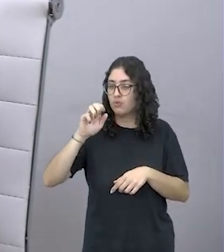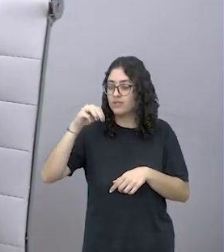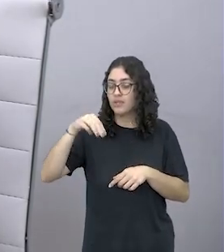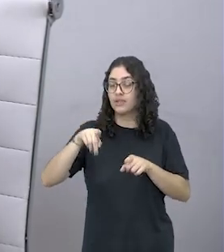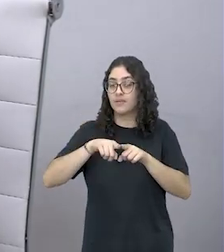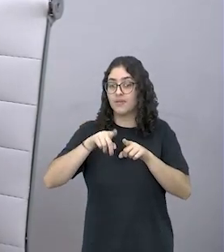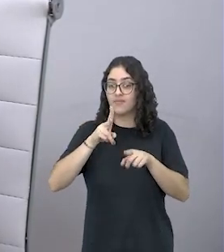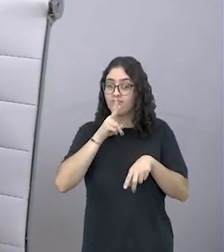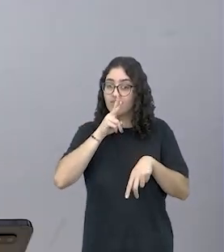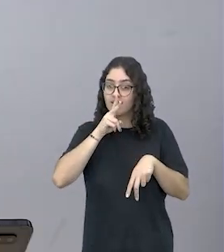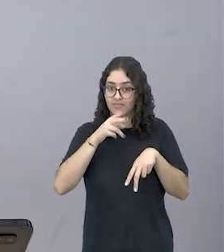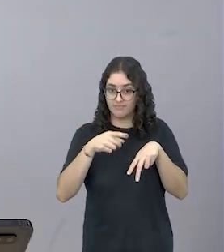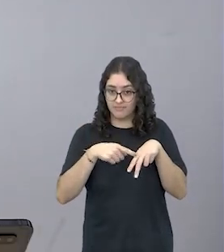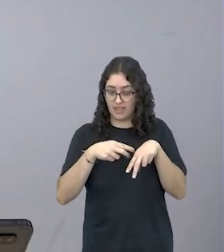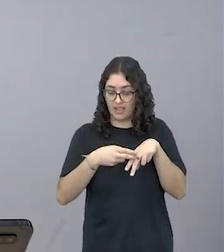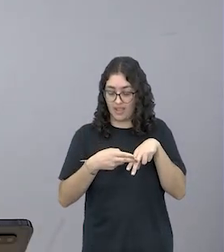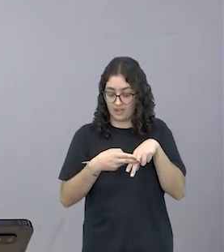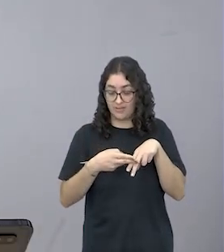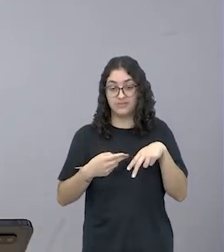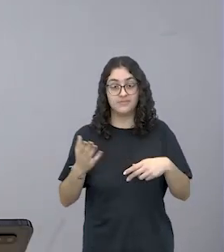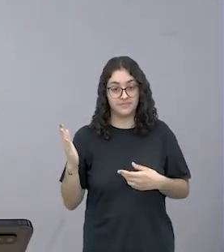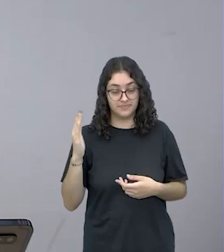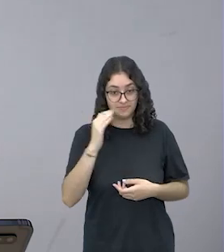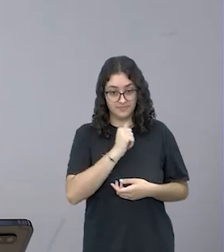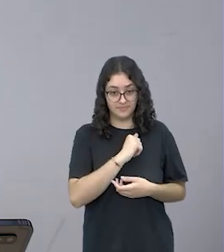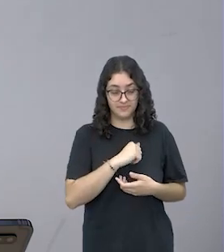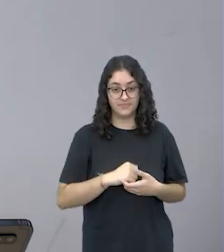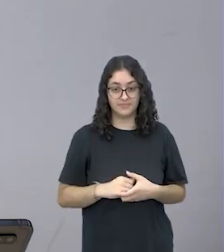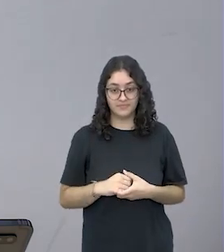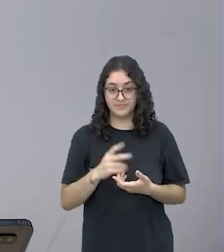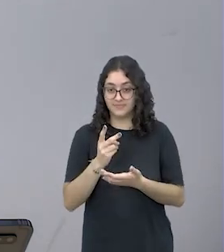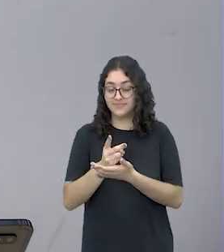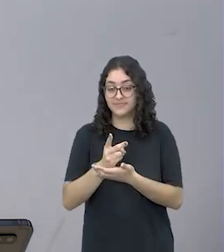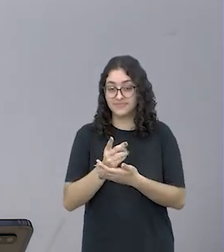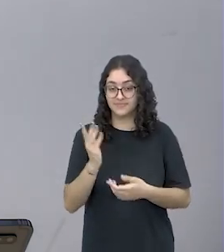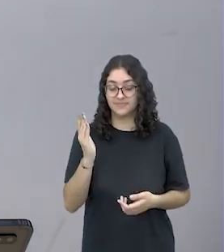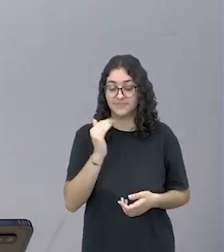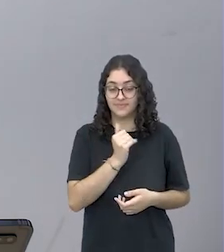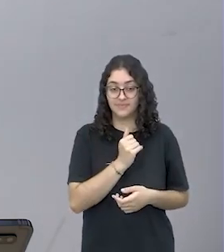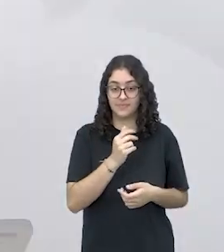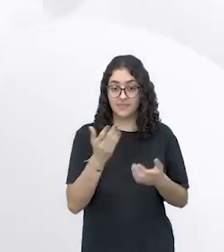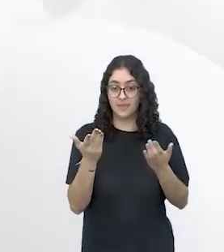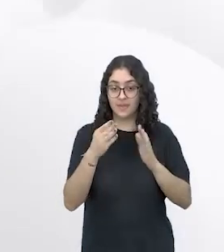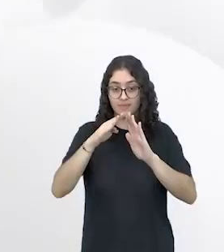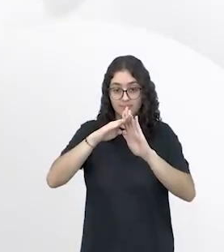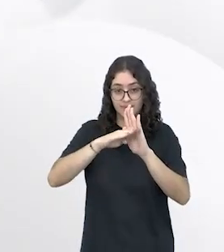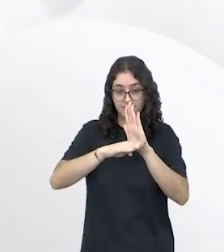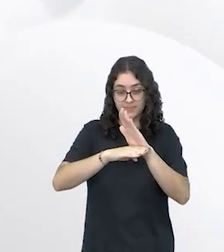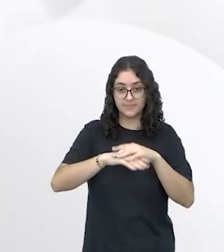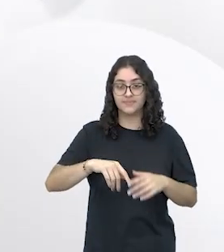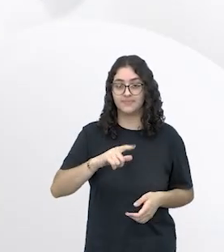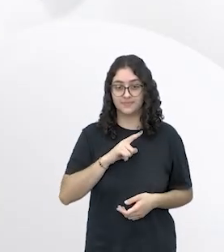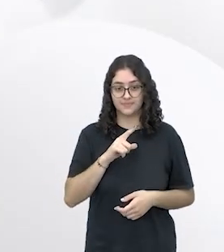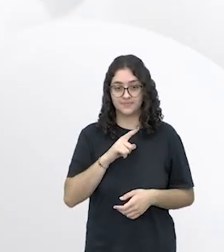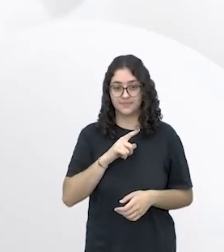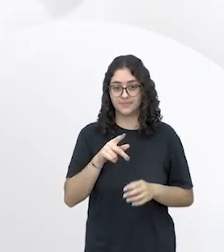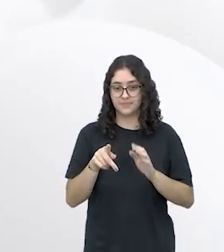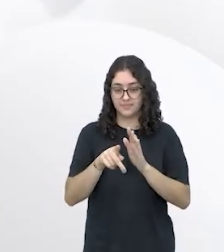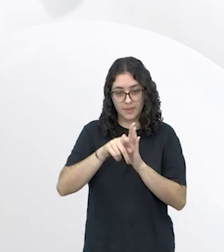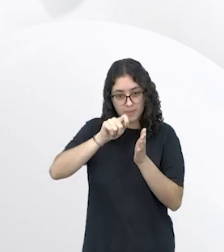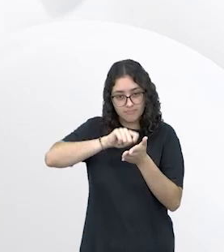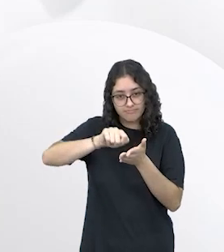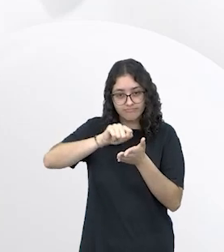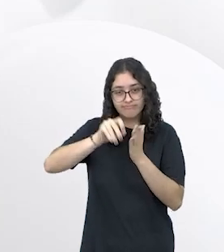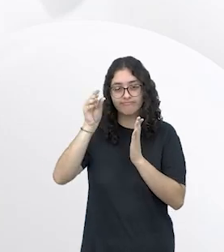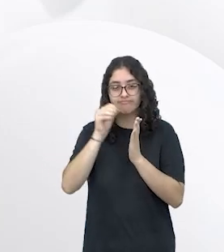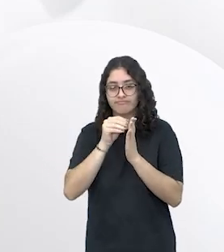Opa! Então vamos lá, né, Terezinha? Vamos ver, lá, então, vamos seguindo. O percurso da pauta, né? Que nós teremos o diário de bordo, a